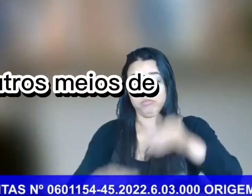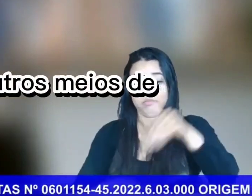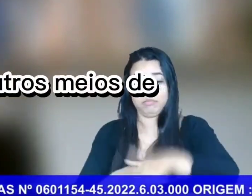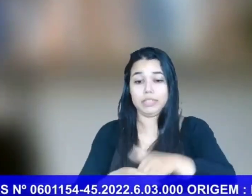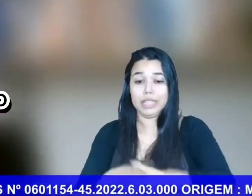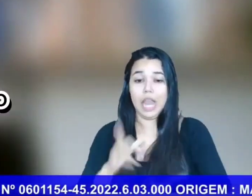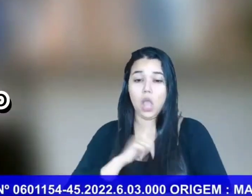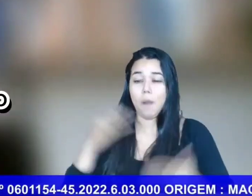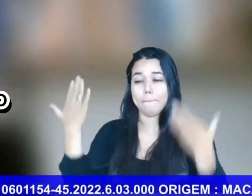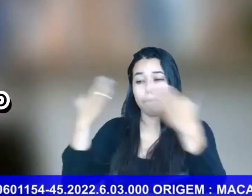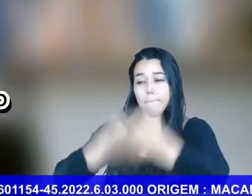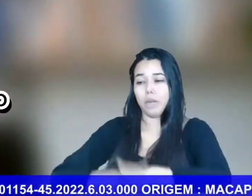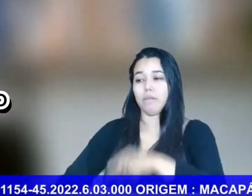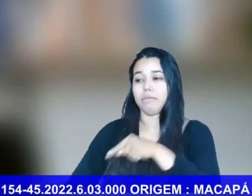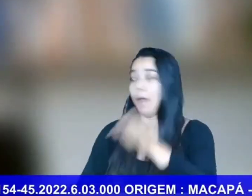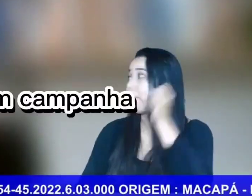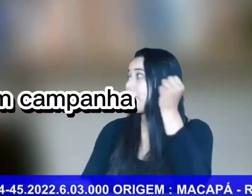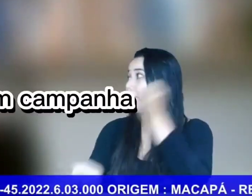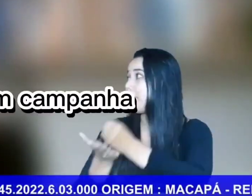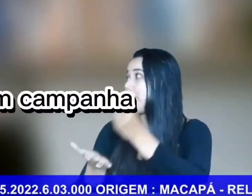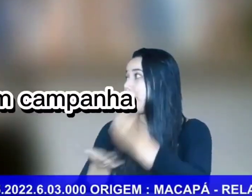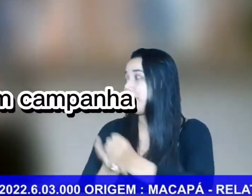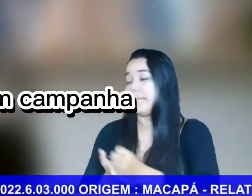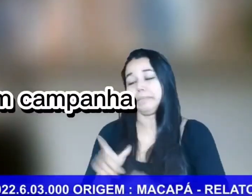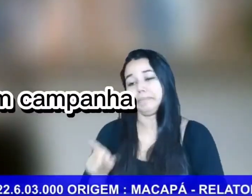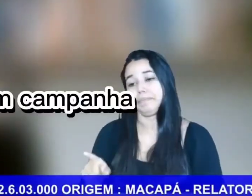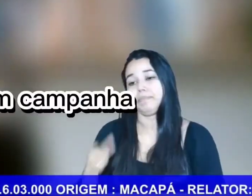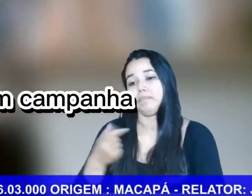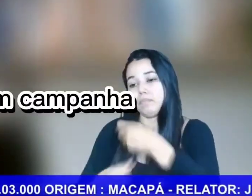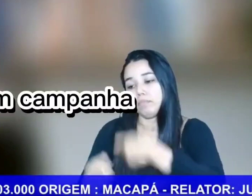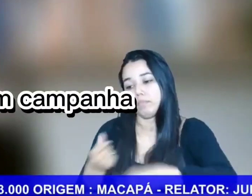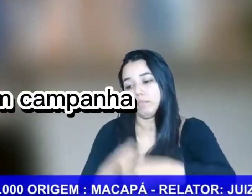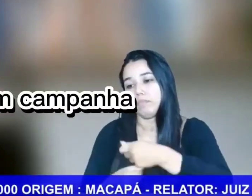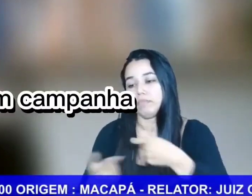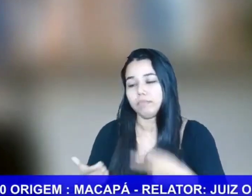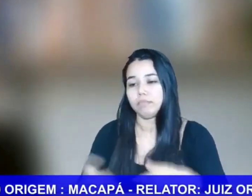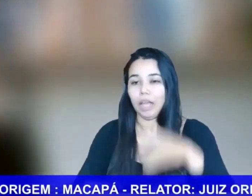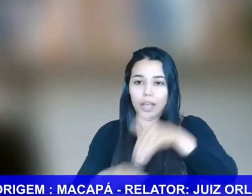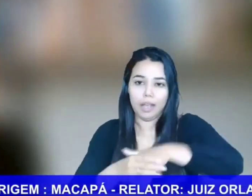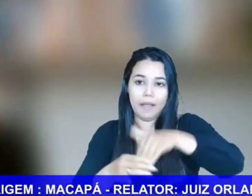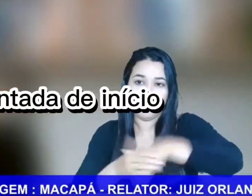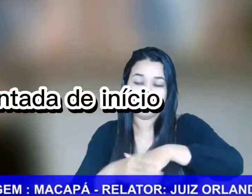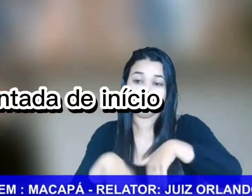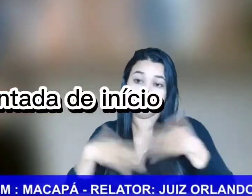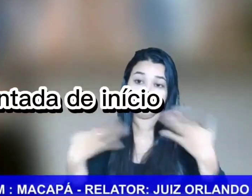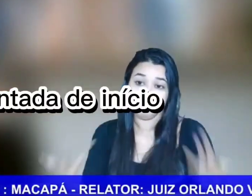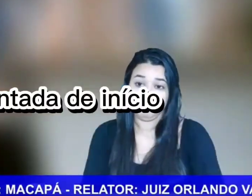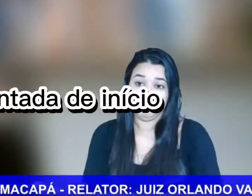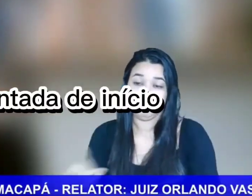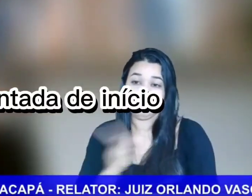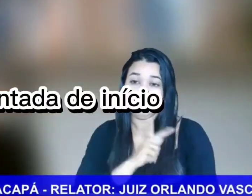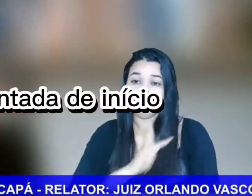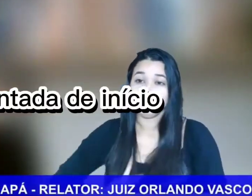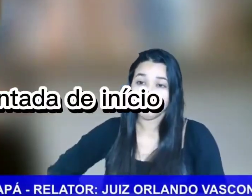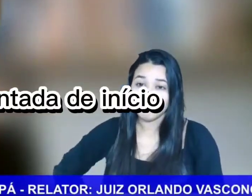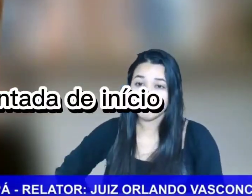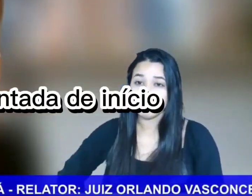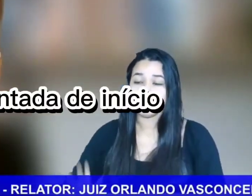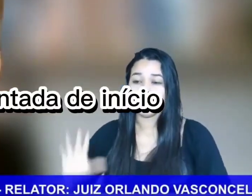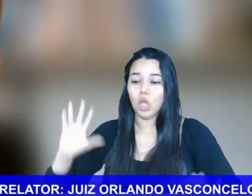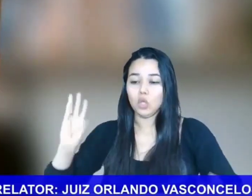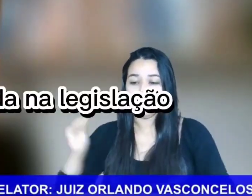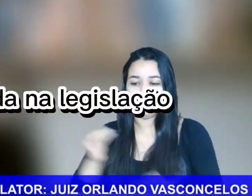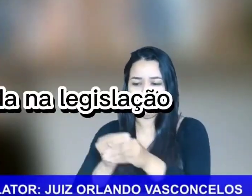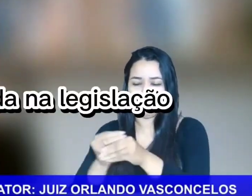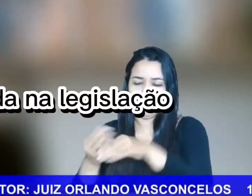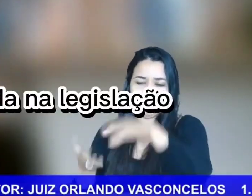de prova para a comprovação das despesas empregadas em campanha. Sendo assim, excelências, a documentação juntada de